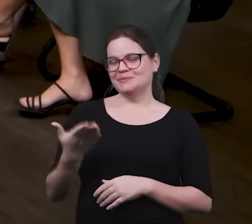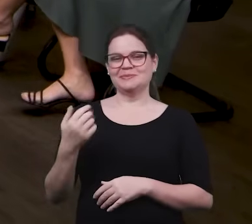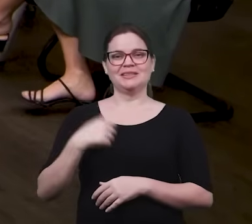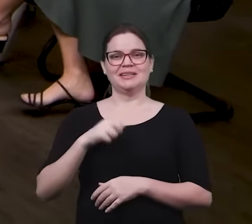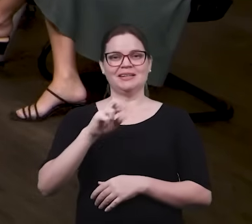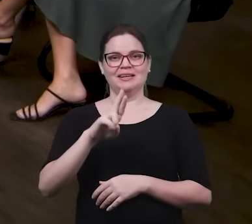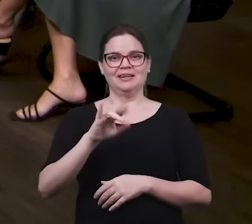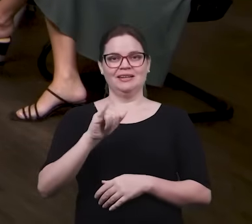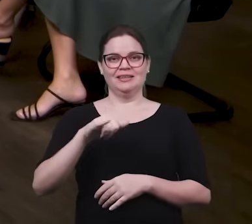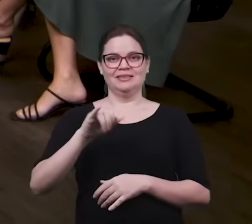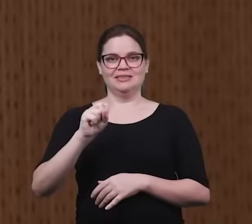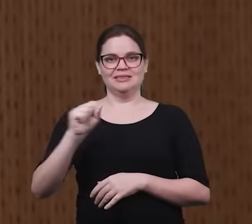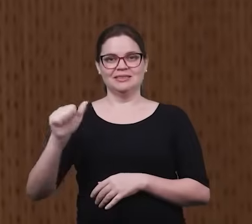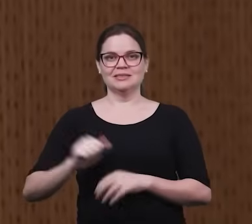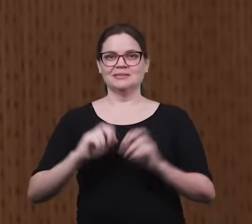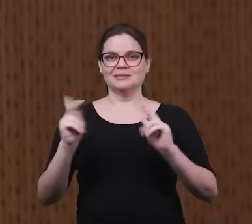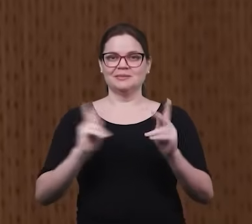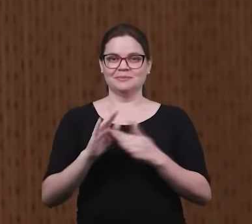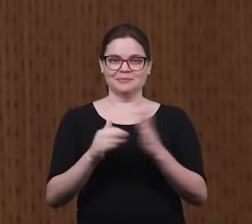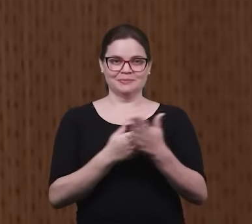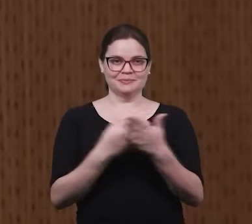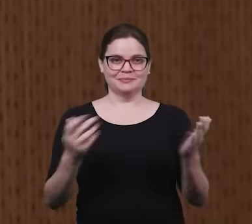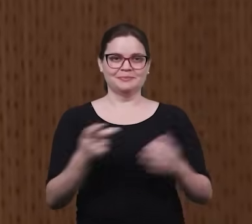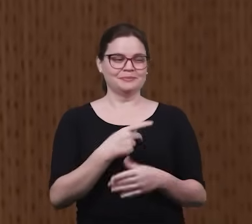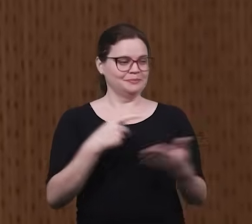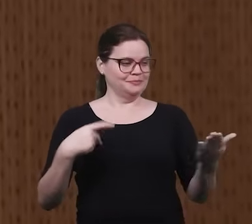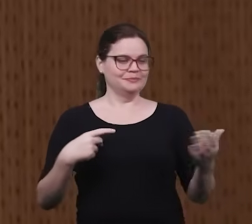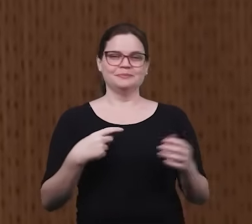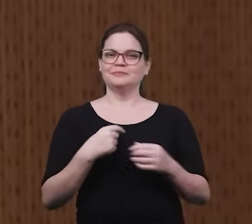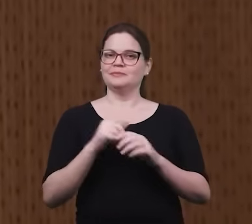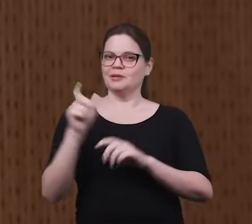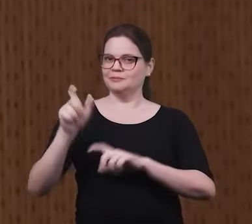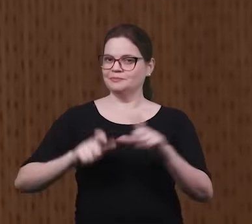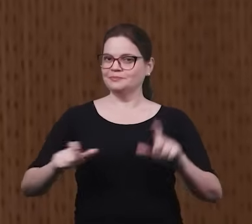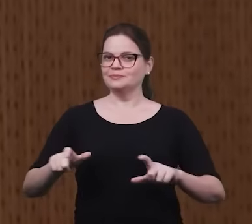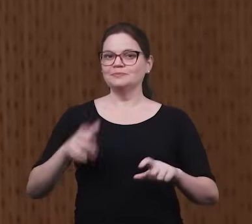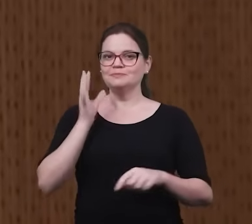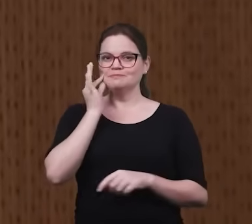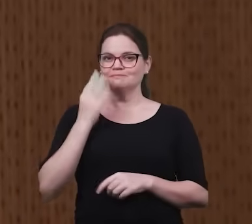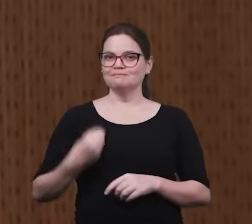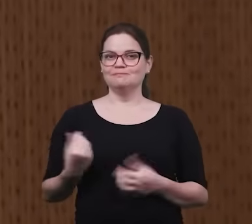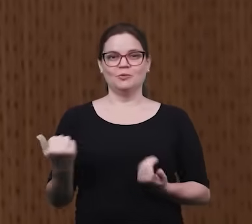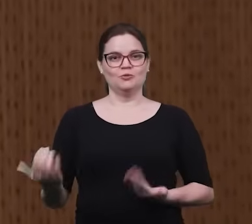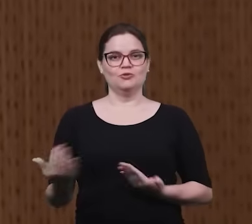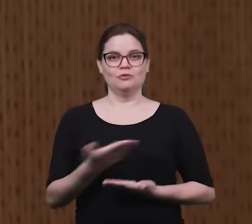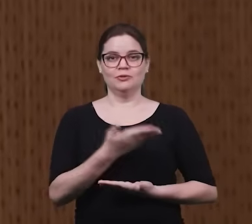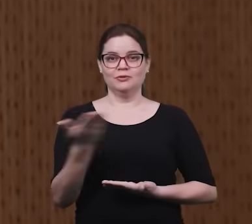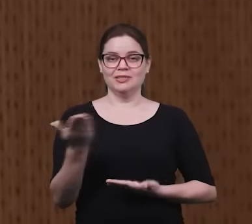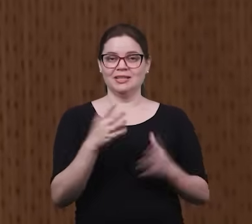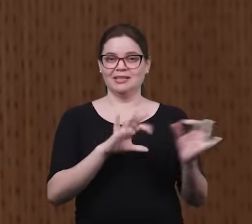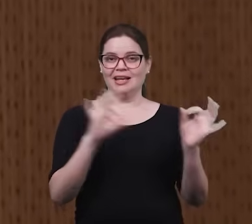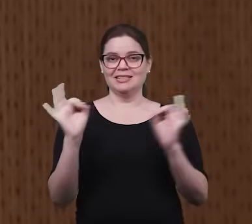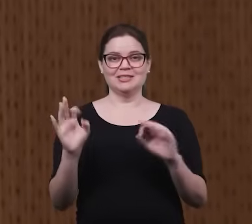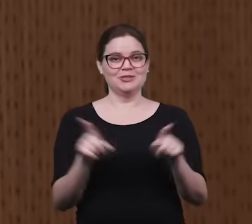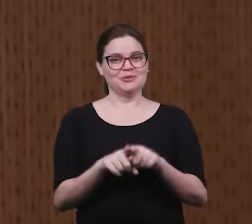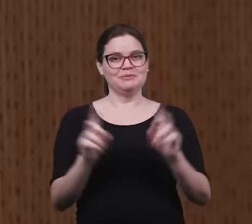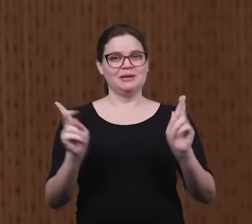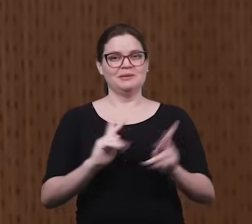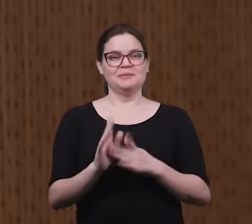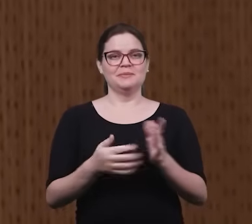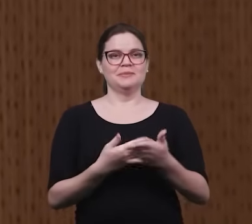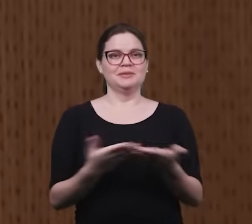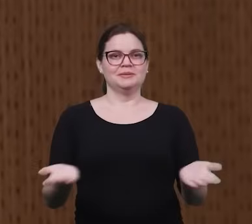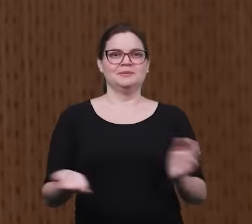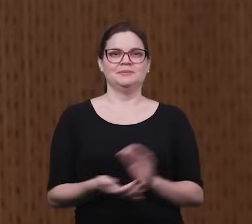do Senhor. Paz do Senhor, pastor Josias, a paz do Senhor, pastor Tarcísio, aos jovens aqui presentes e aos jovens que estão aí nos assistindo, a